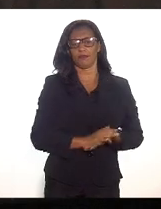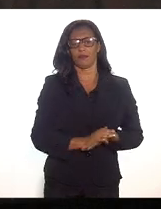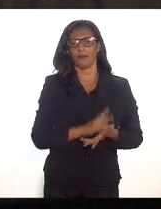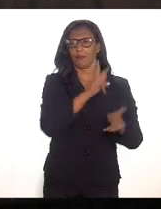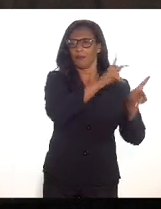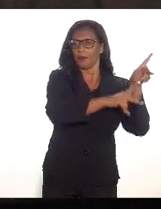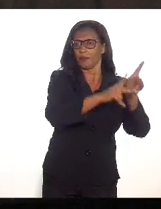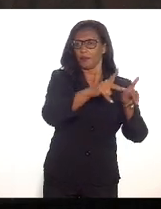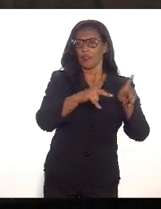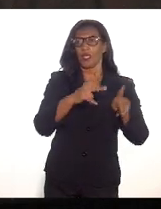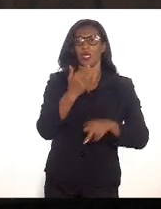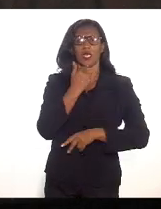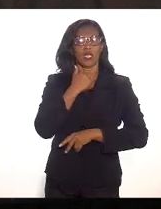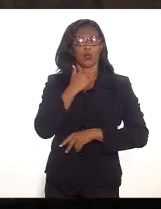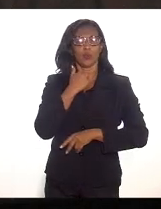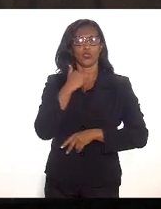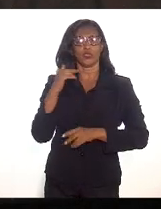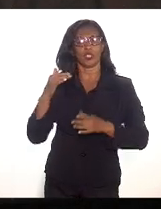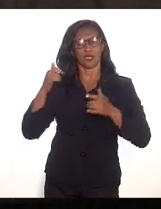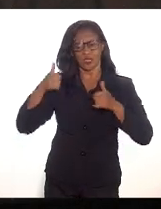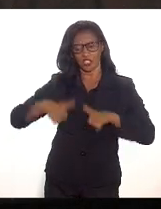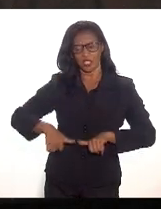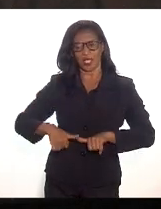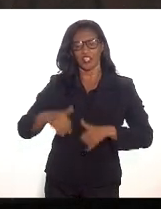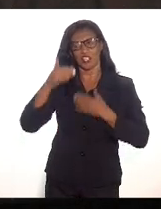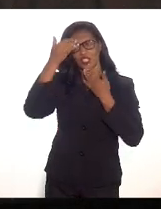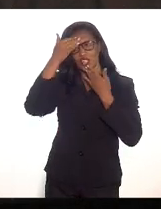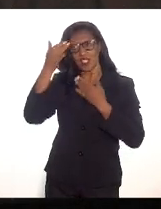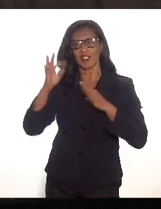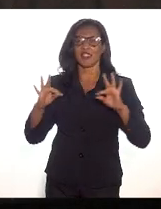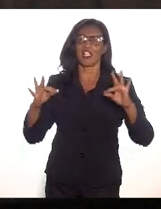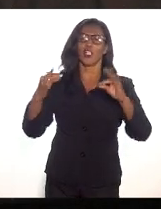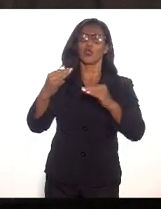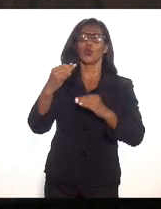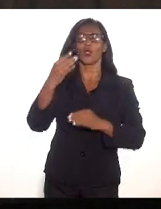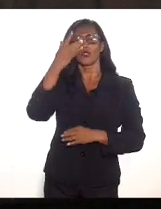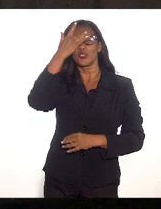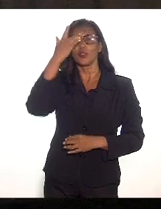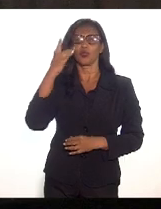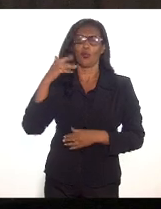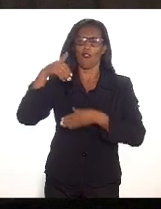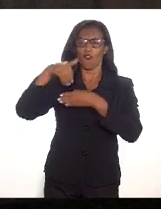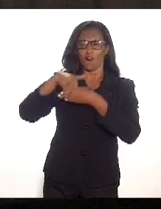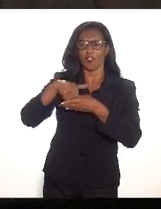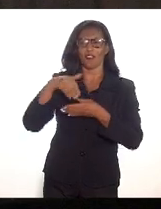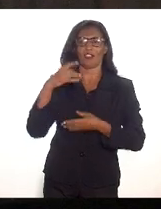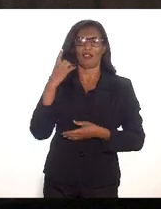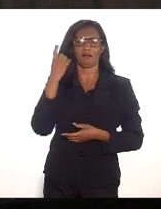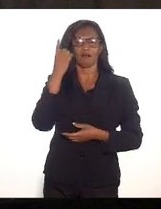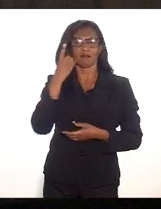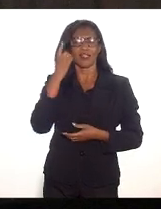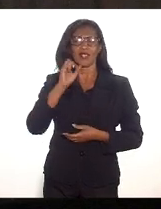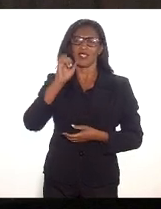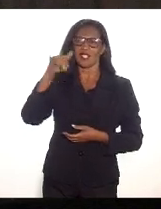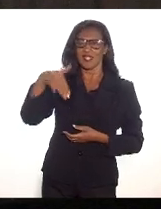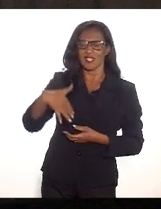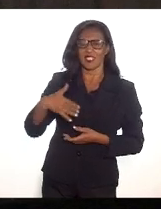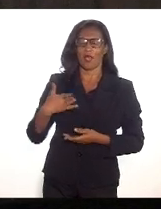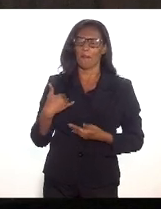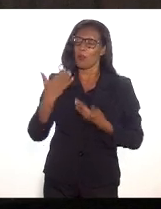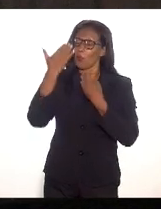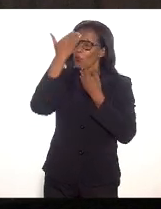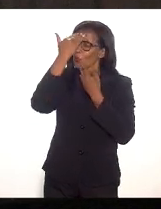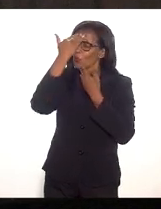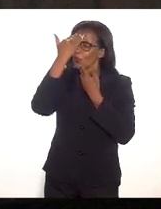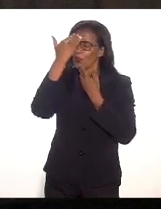de colocar aqui os meus agradecimentos a todos os deputados que votaram favoravelmente a essa matéria. O meu muito